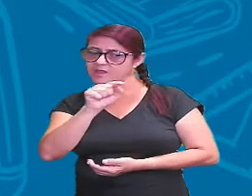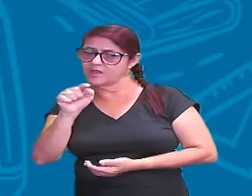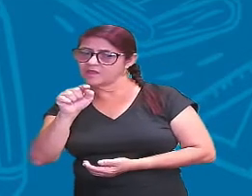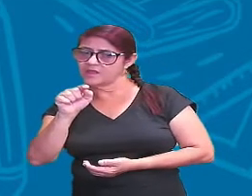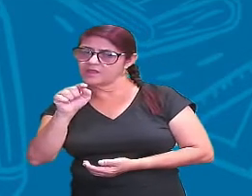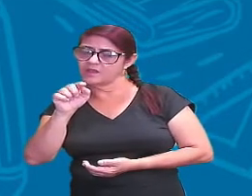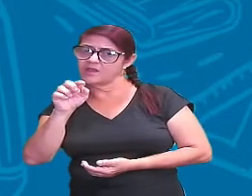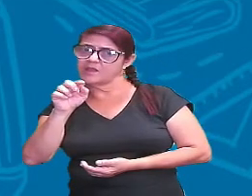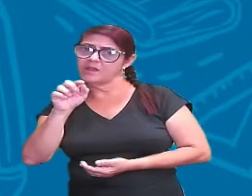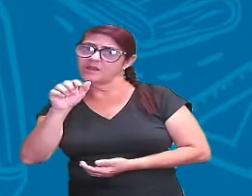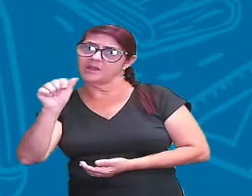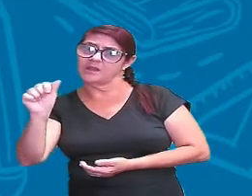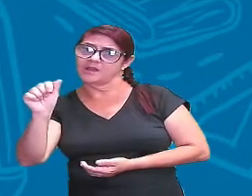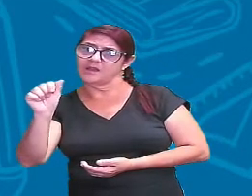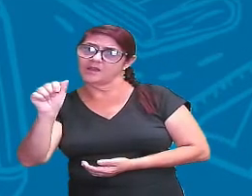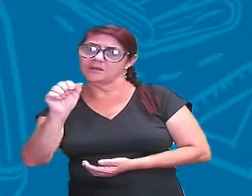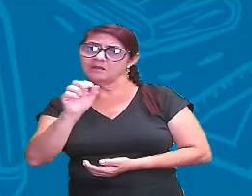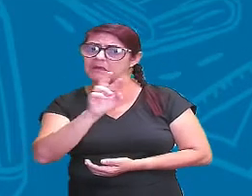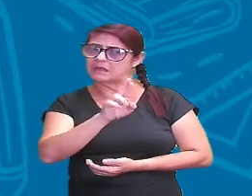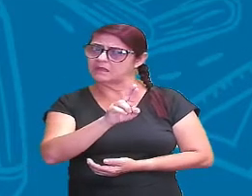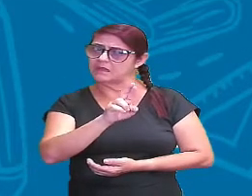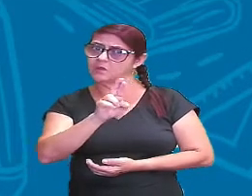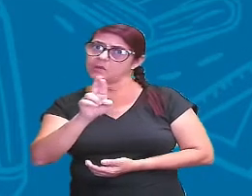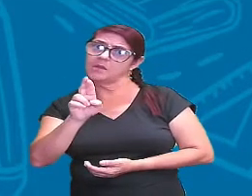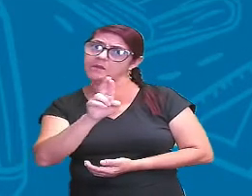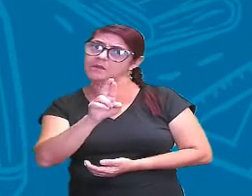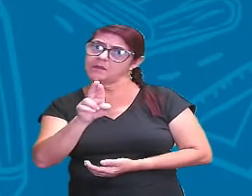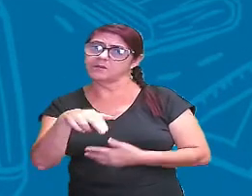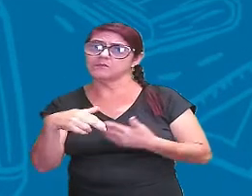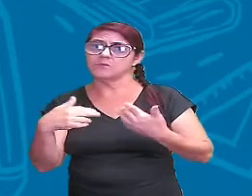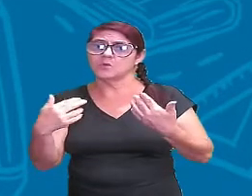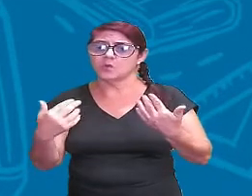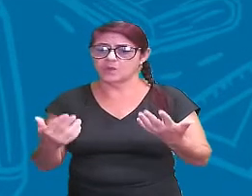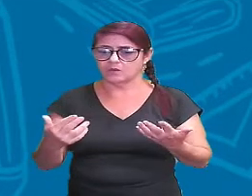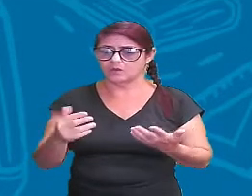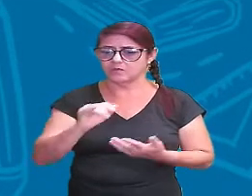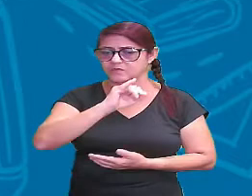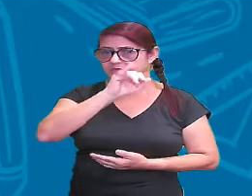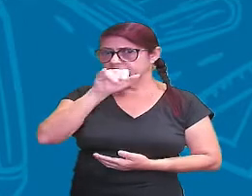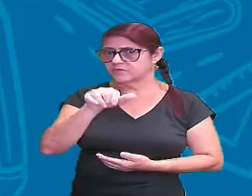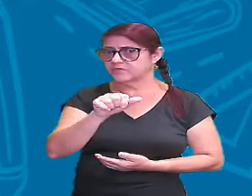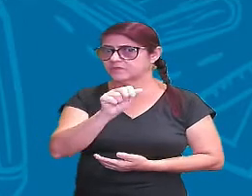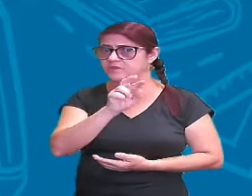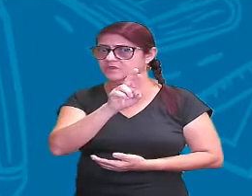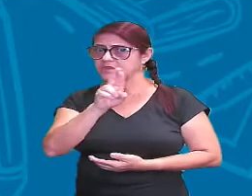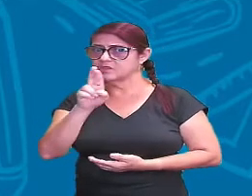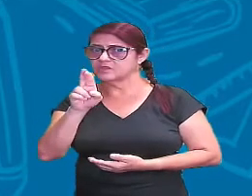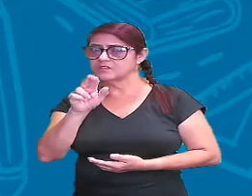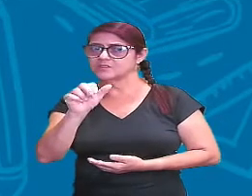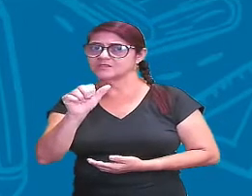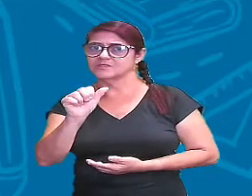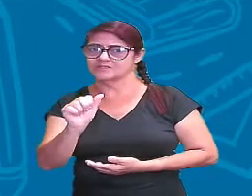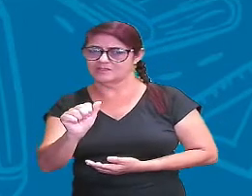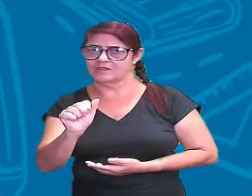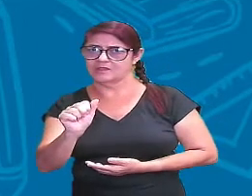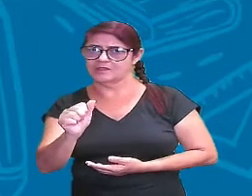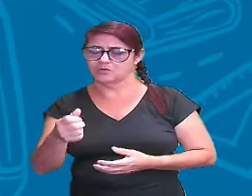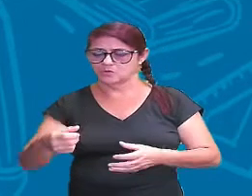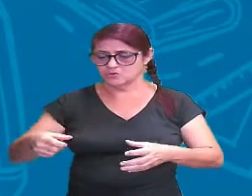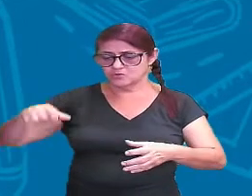jarra ou jarra. Então, aqui a gente faz jarra, né? Aquela jarra onde a gente coloca o